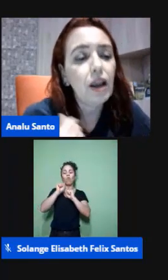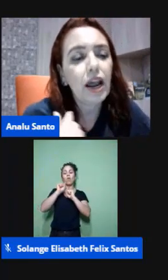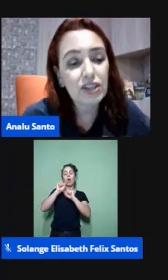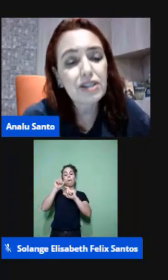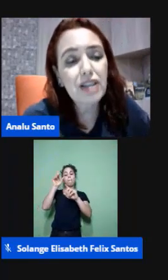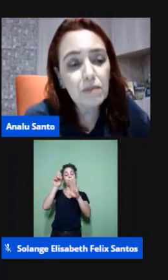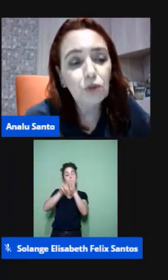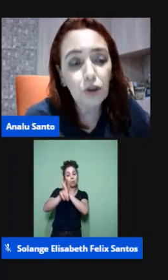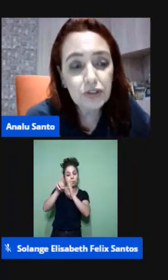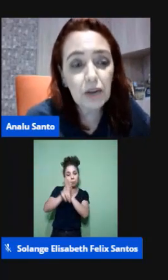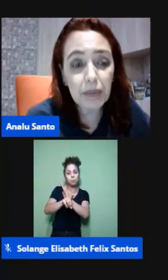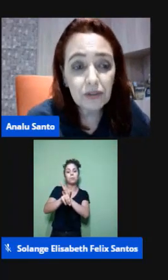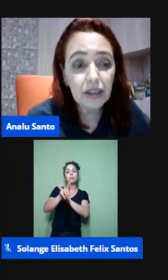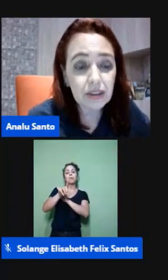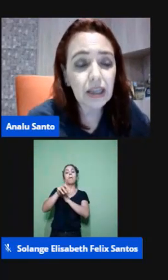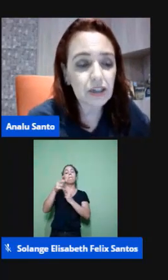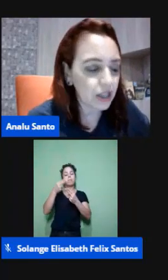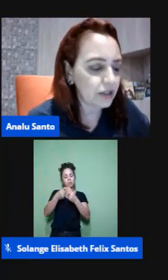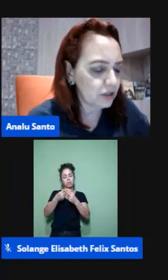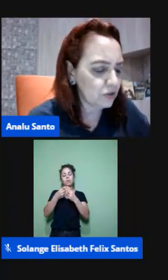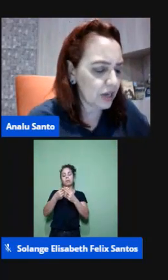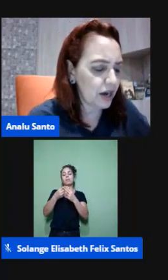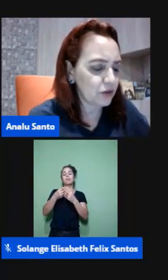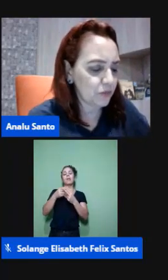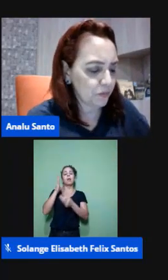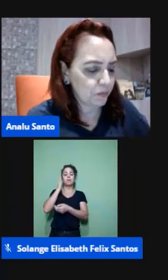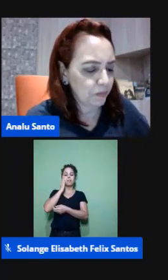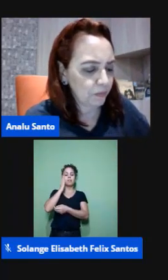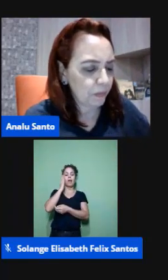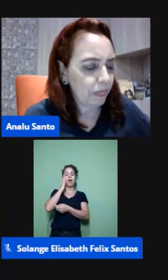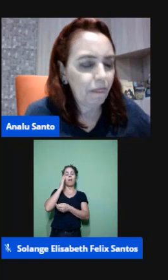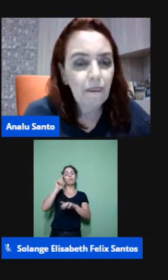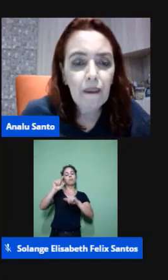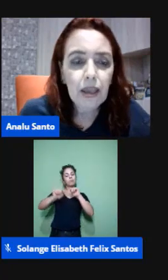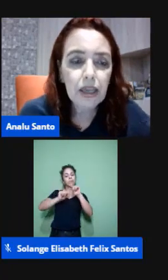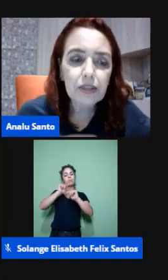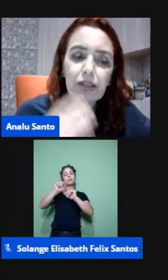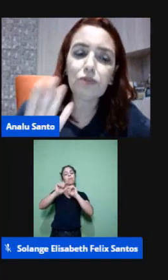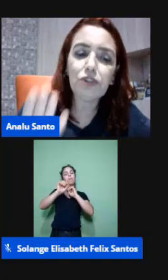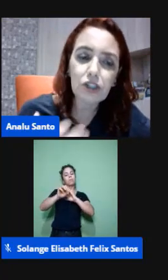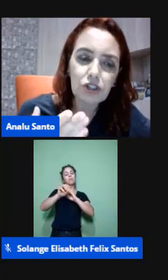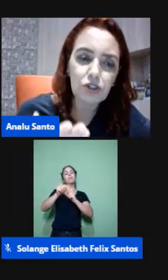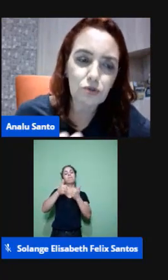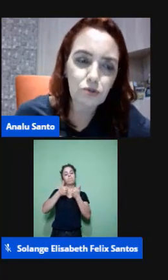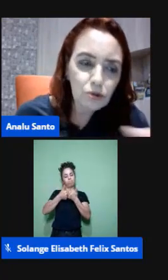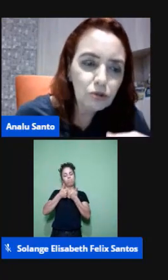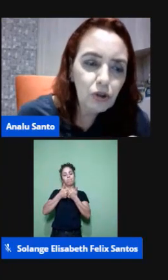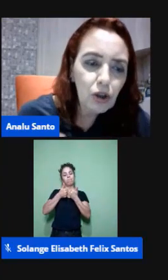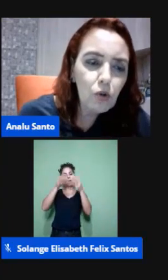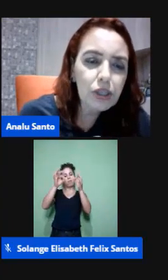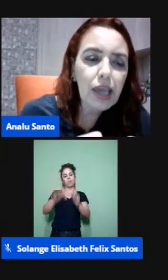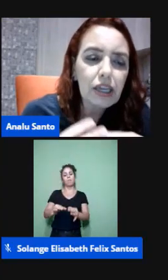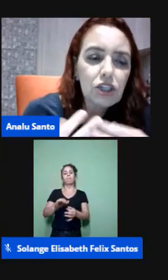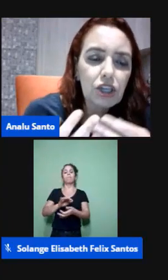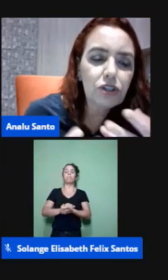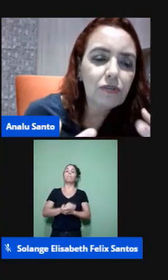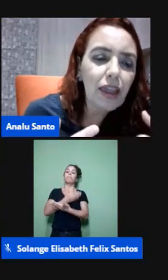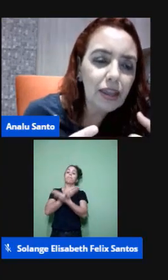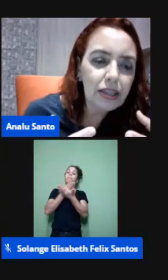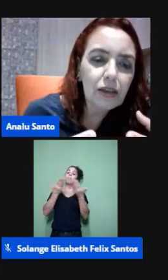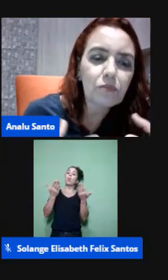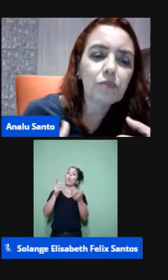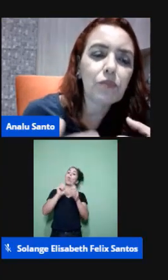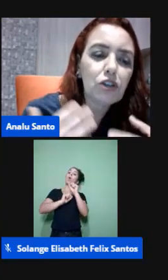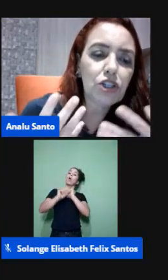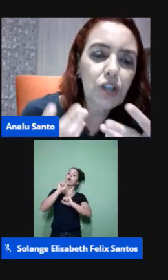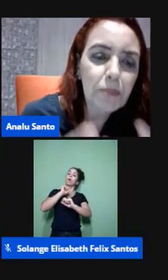isso, a gente sabe que o nosso trabalho está dando certo. Então, diante disso tudo, o que é que a gente